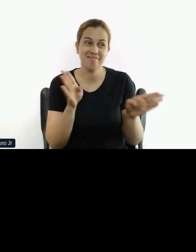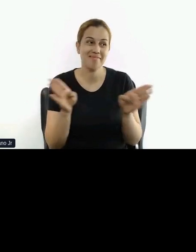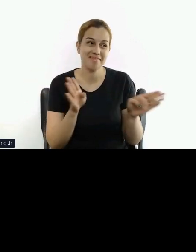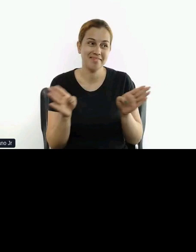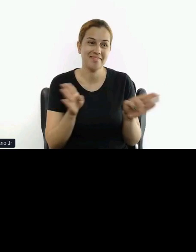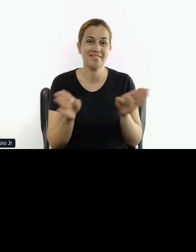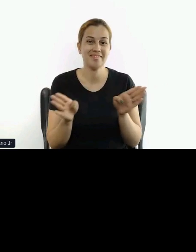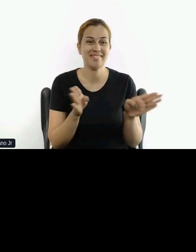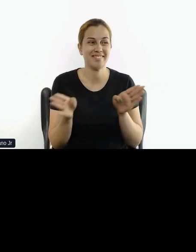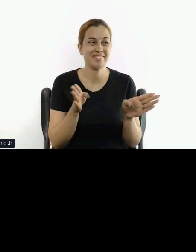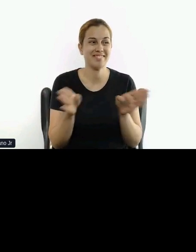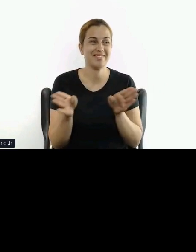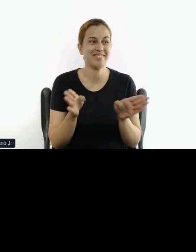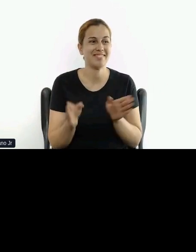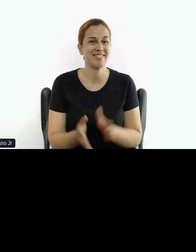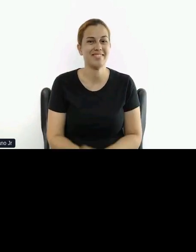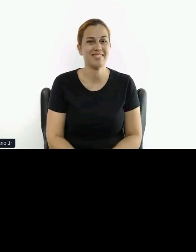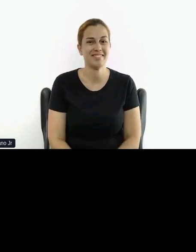Vamos lá.